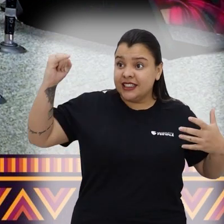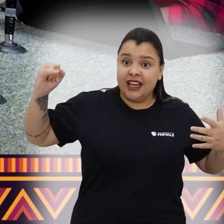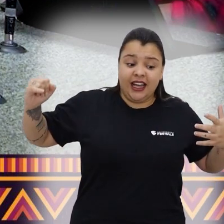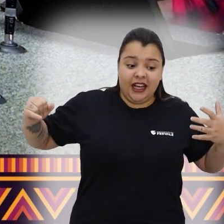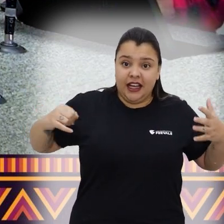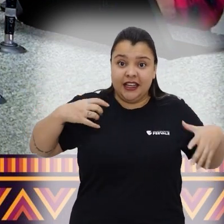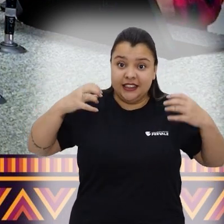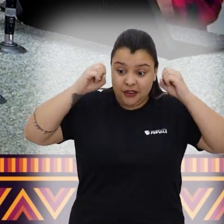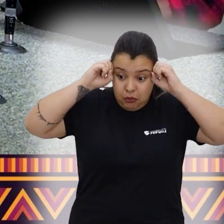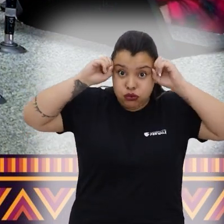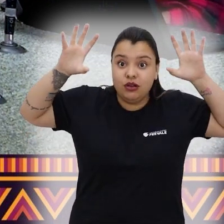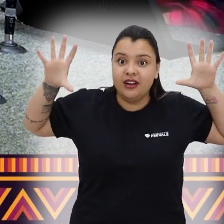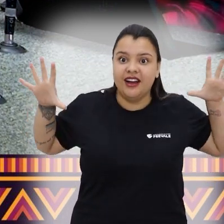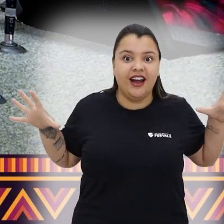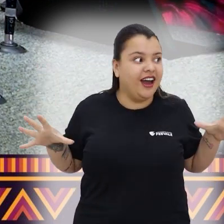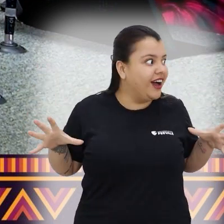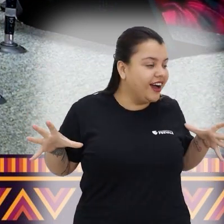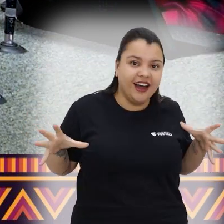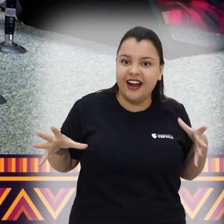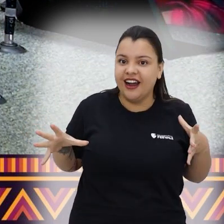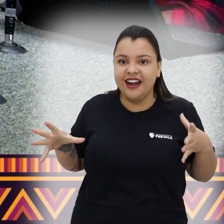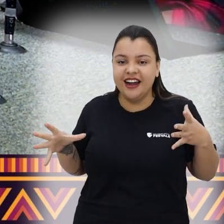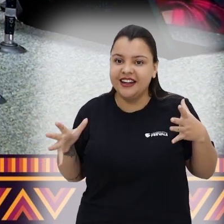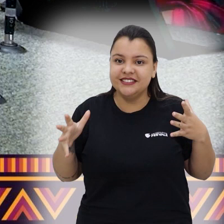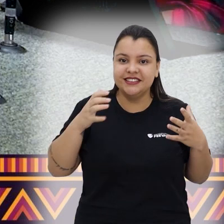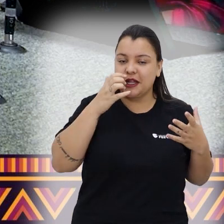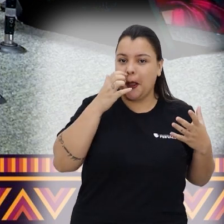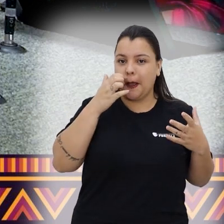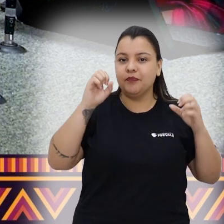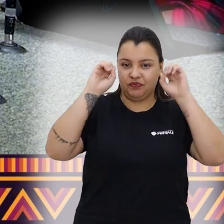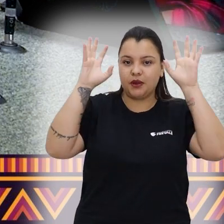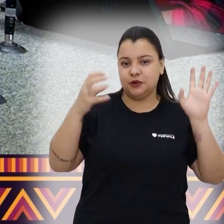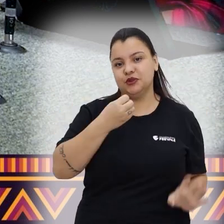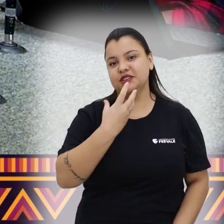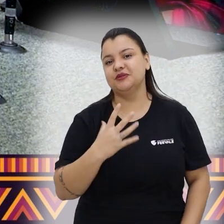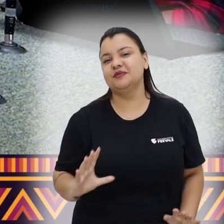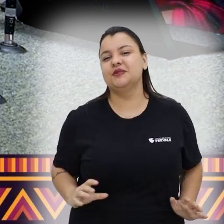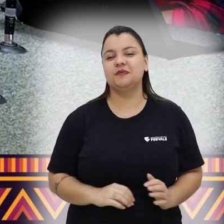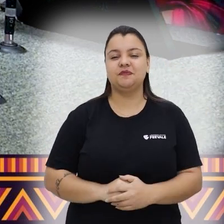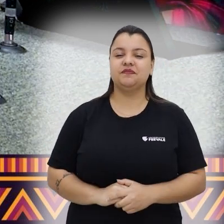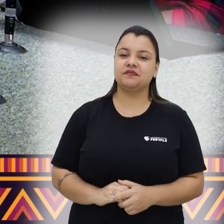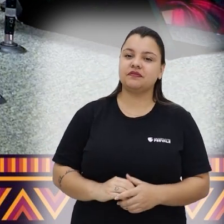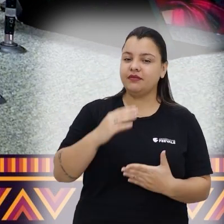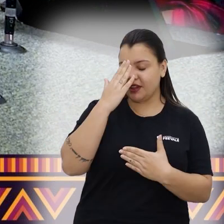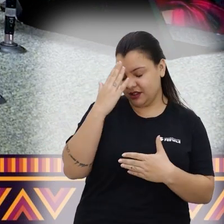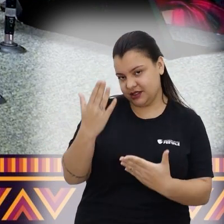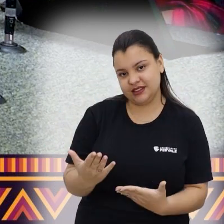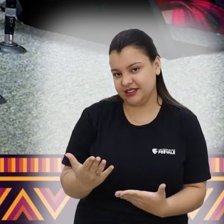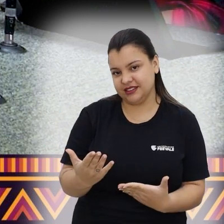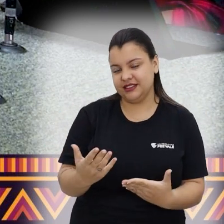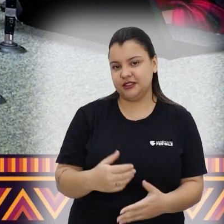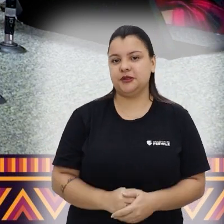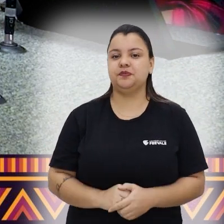explode com tanta informação, mas isso daí é uma explosão muito boa, assim. Eu só tenho realmente mesmo que